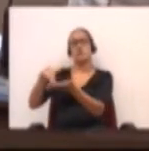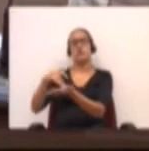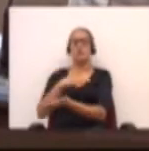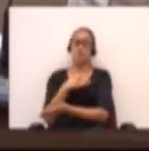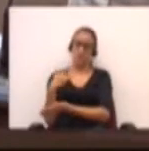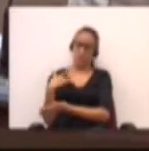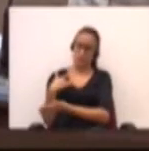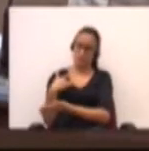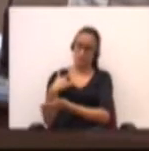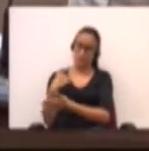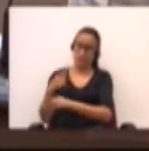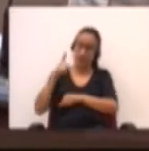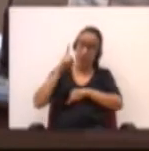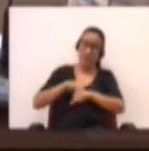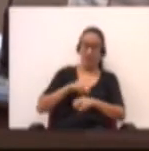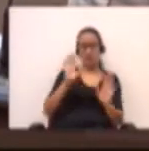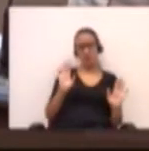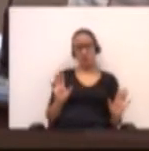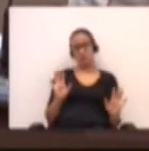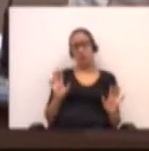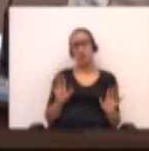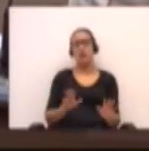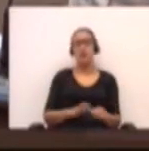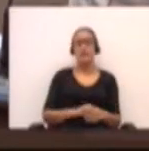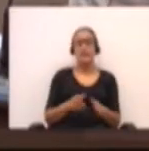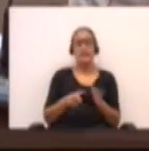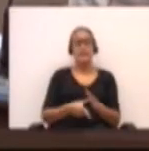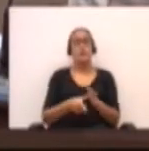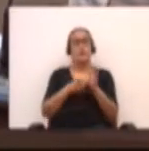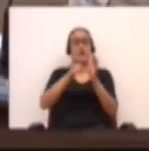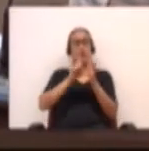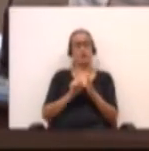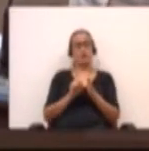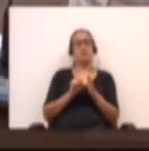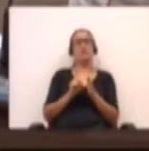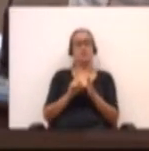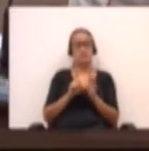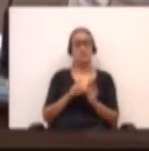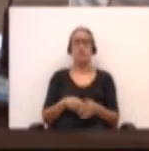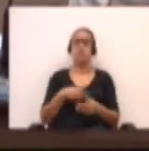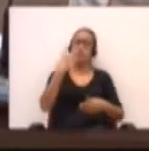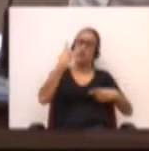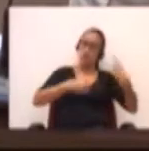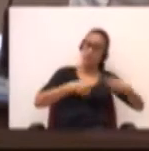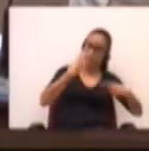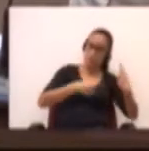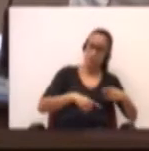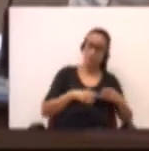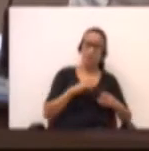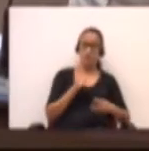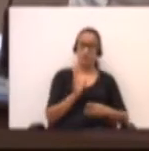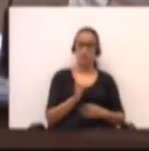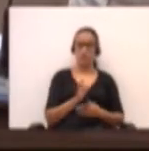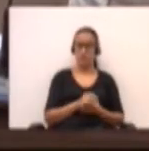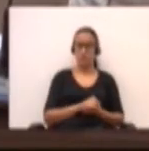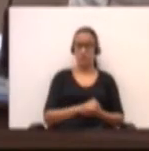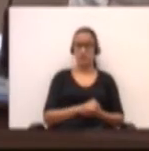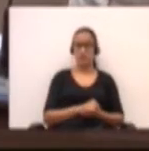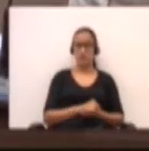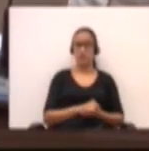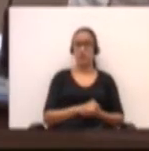que naquele momento, até antes dessa questão da Semana Santa, o que estava sendo discutido, porque a questão